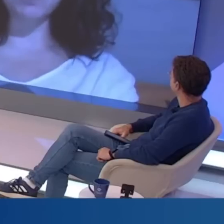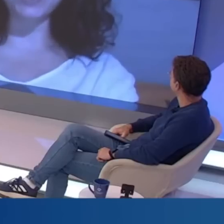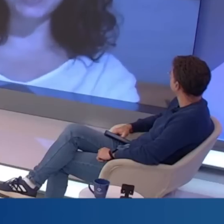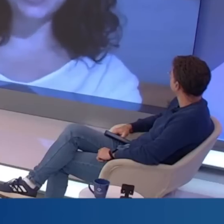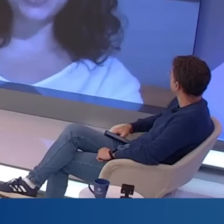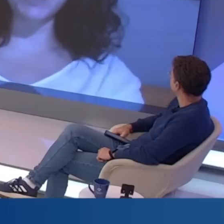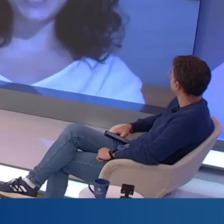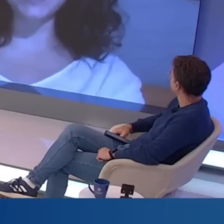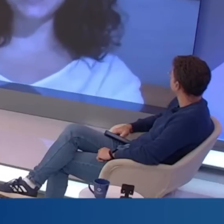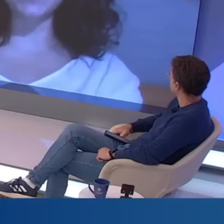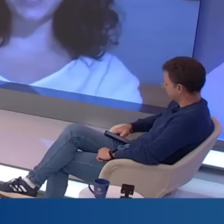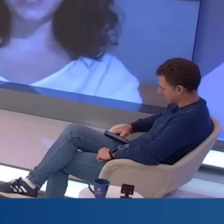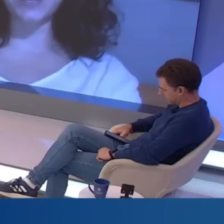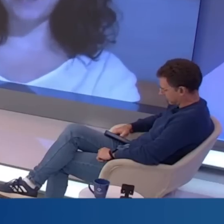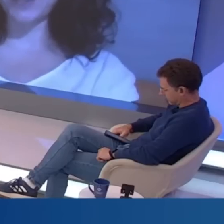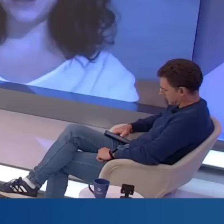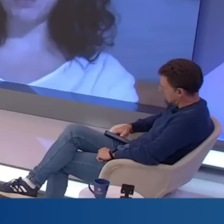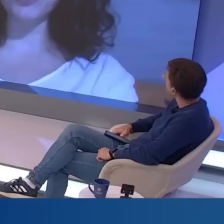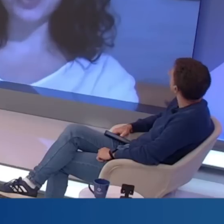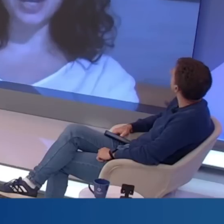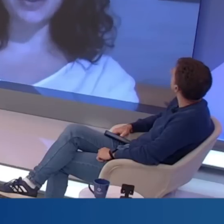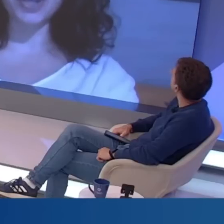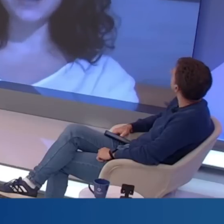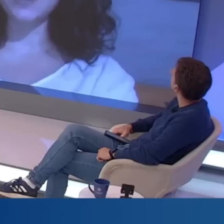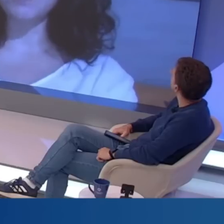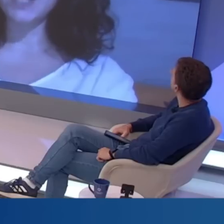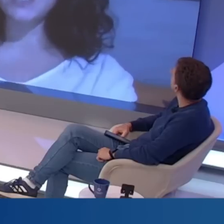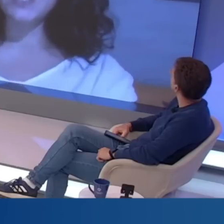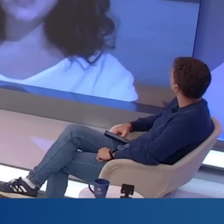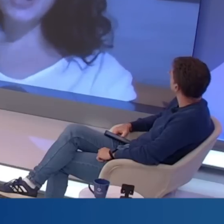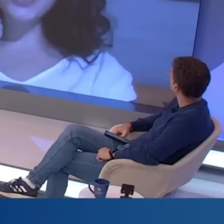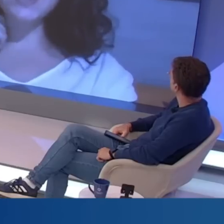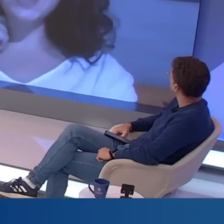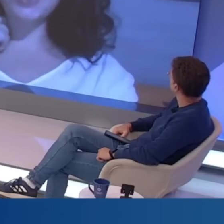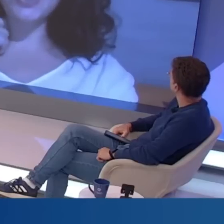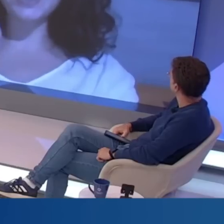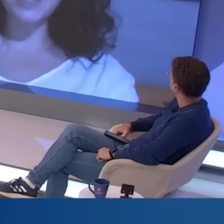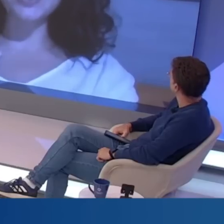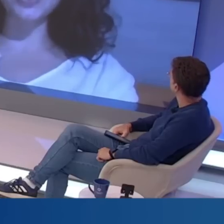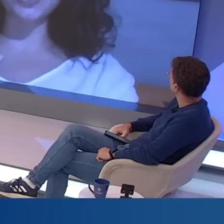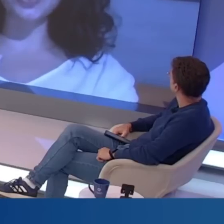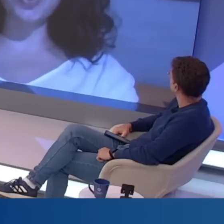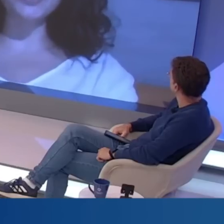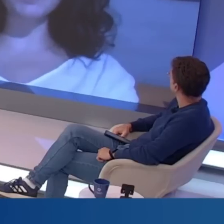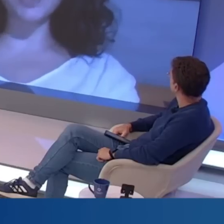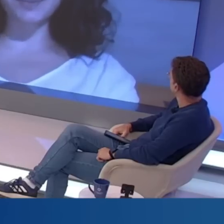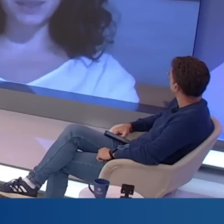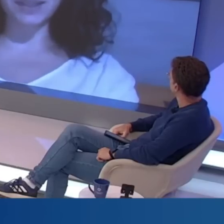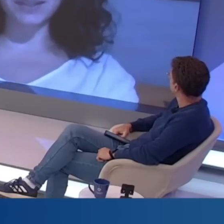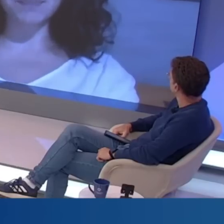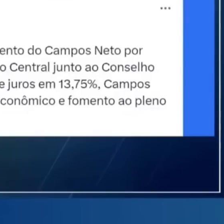espaço tão importante. Obrigada e um bom dia à audiência. Eu acho que esse tweet ele traz duas